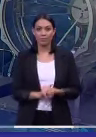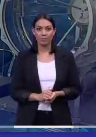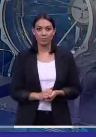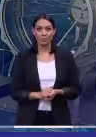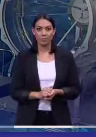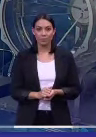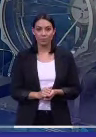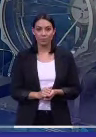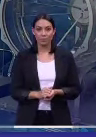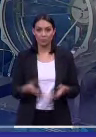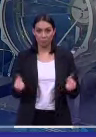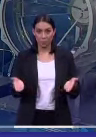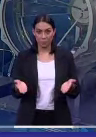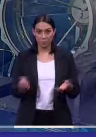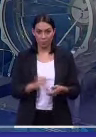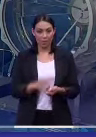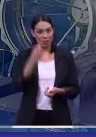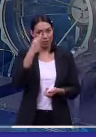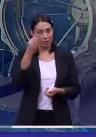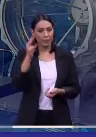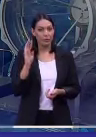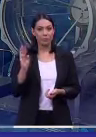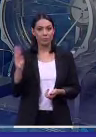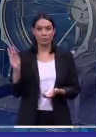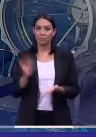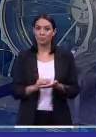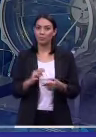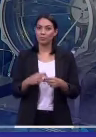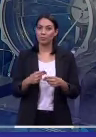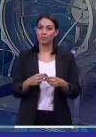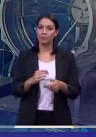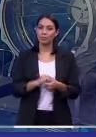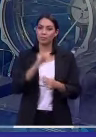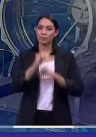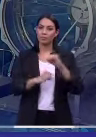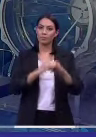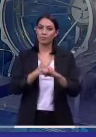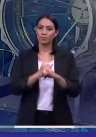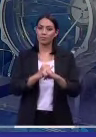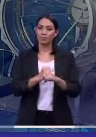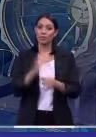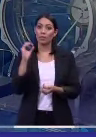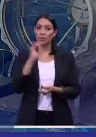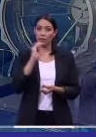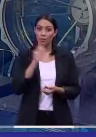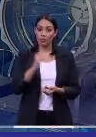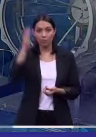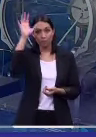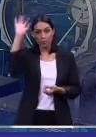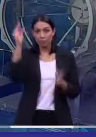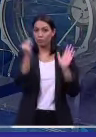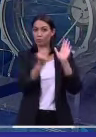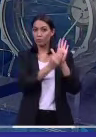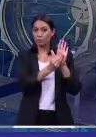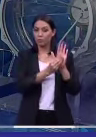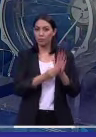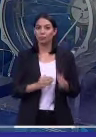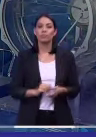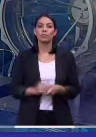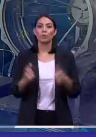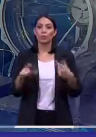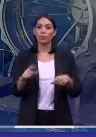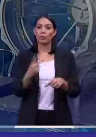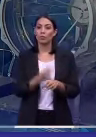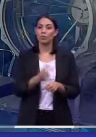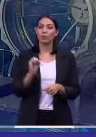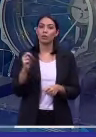auditores. Agora, fique atento à página da Caixa na internet, porque logo após a apuração, você poderá saber de onde são as apostas vencedoras ou